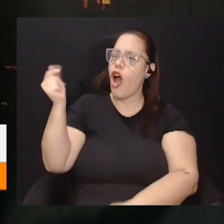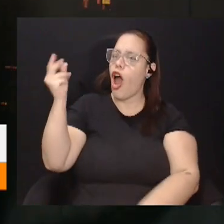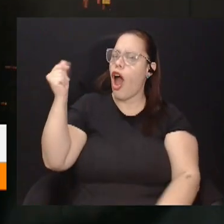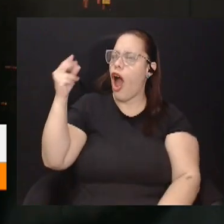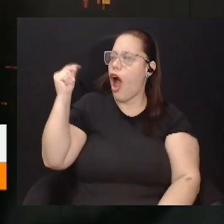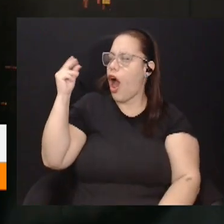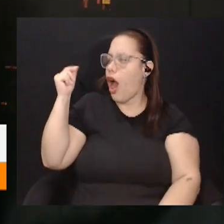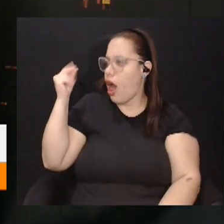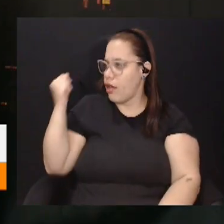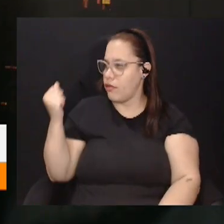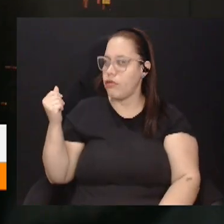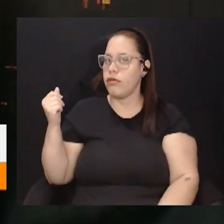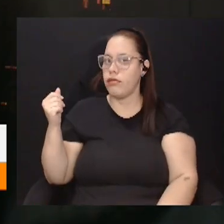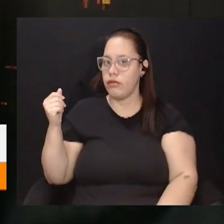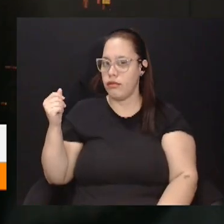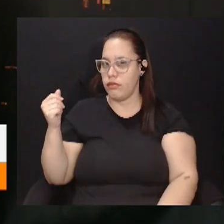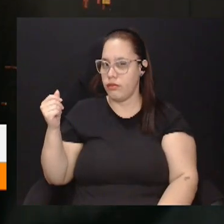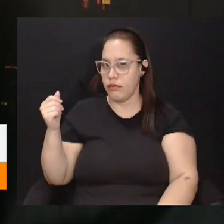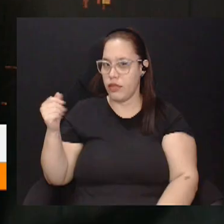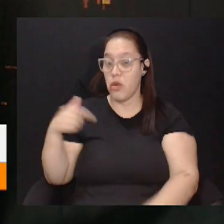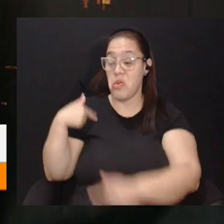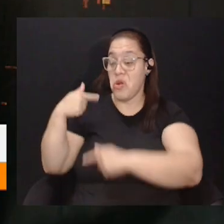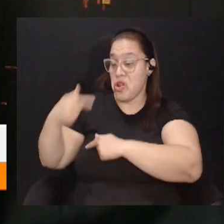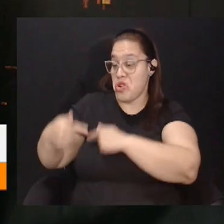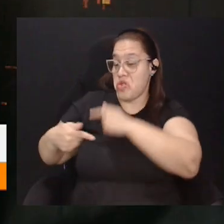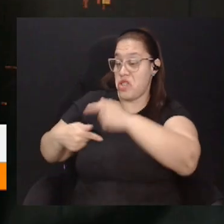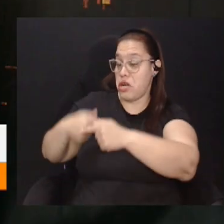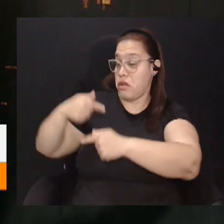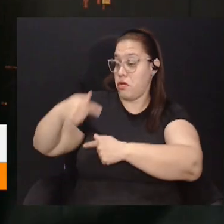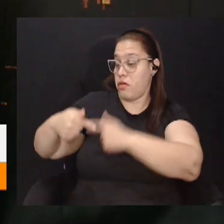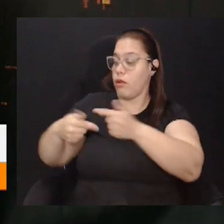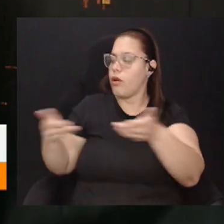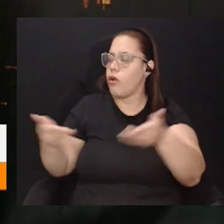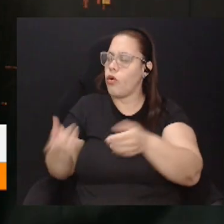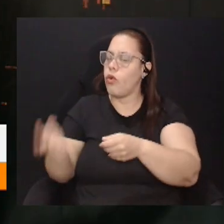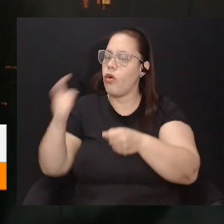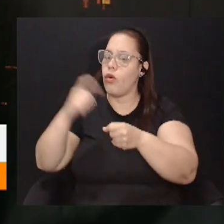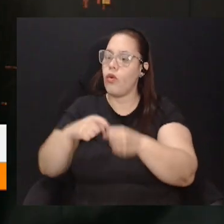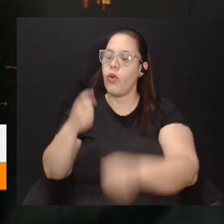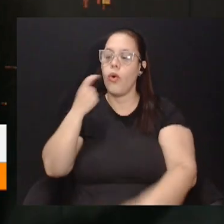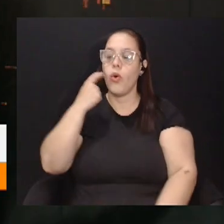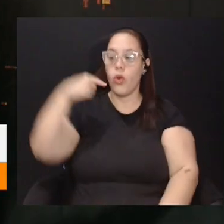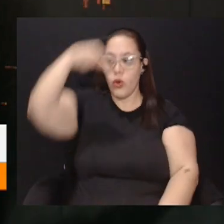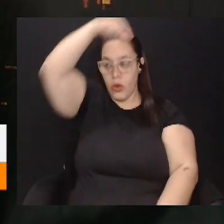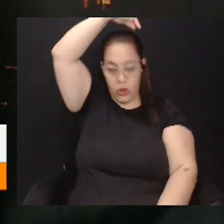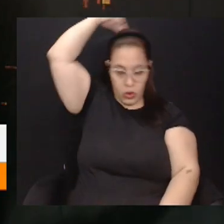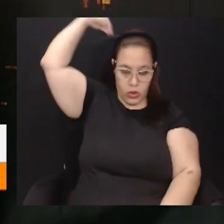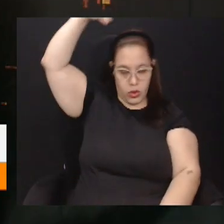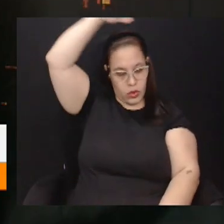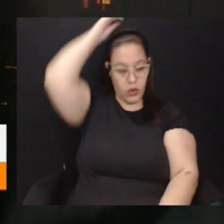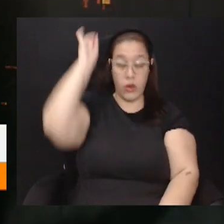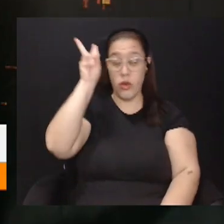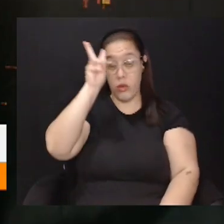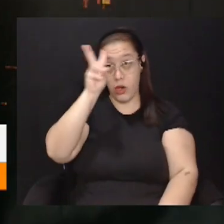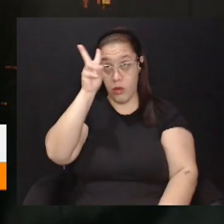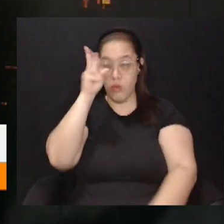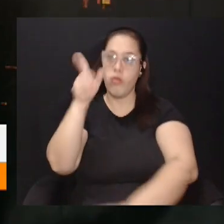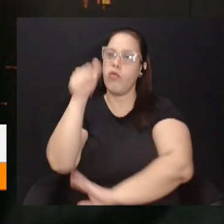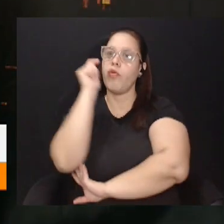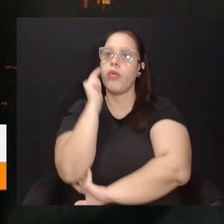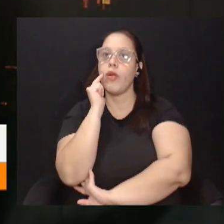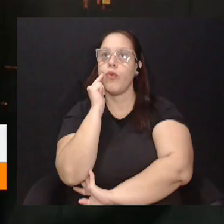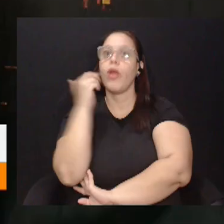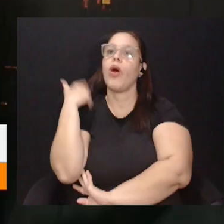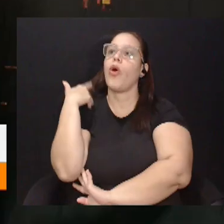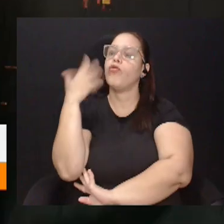que passou aí de geração a geração. Agora, voltando para a Sexta-feira Santa, eu me lembrei dessa questão que também é uma tradição e queria saber